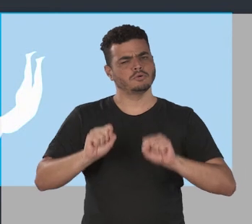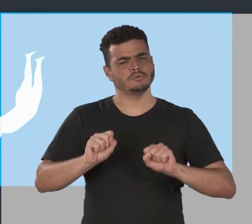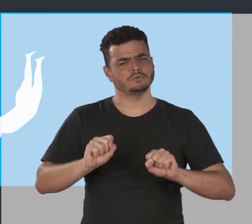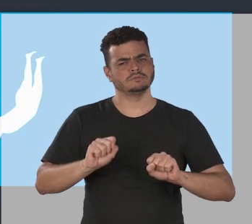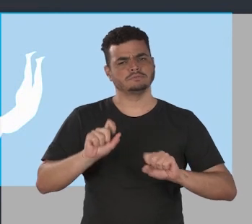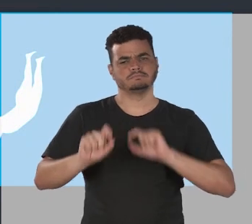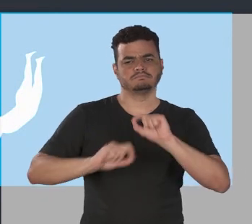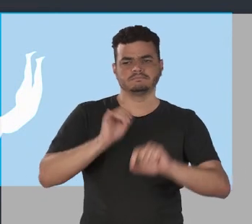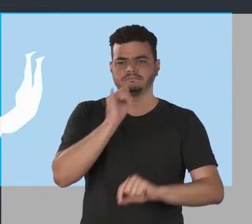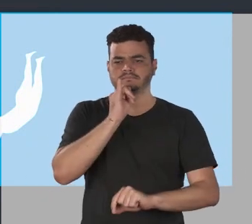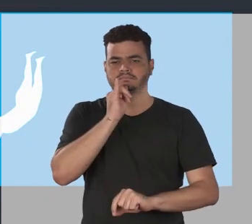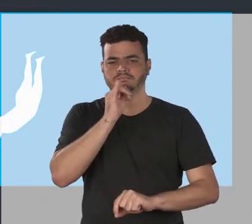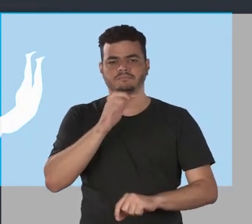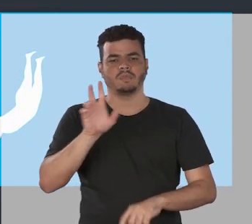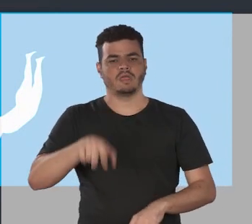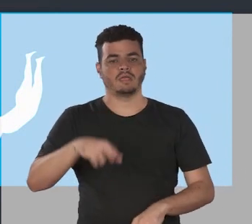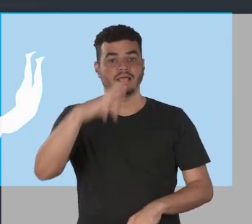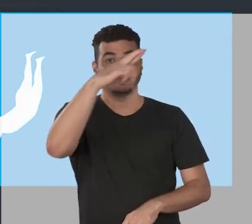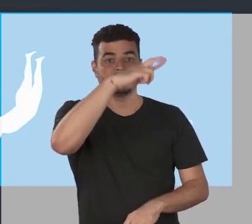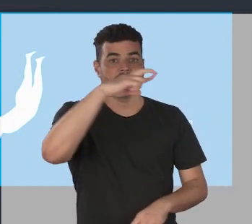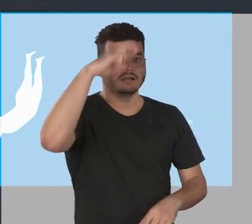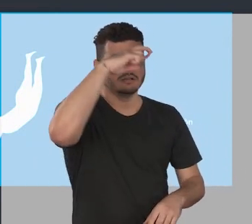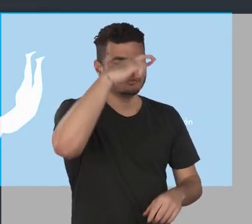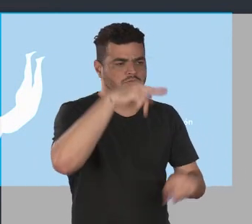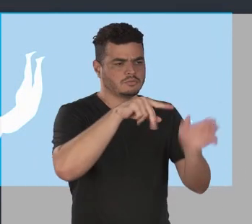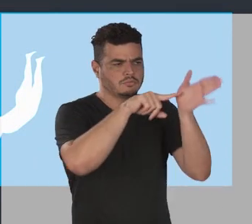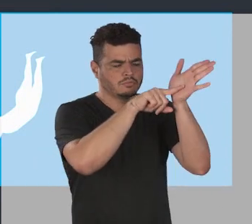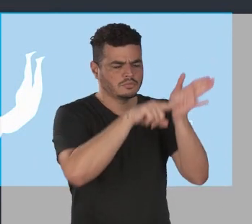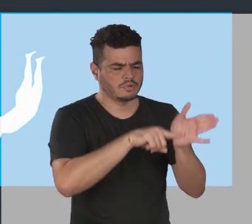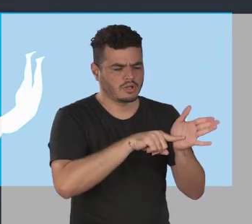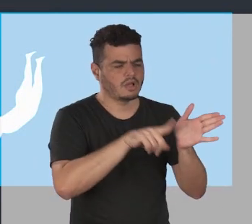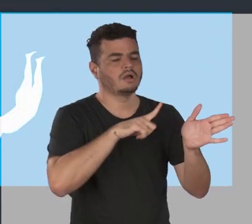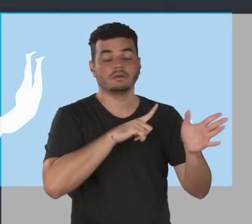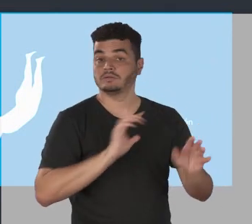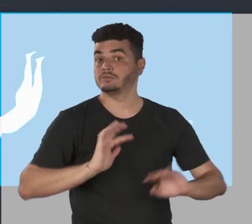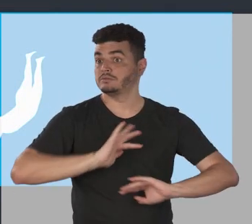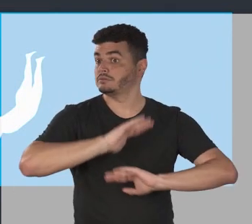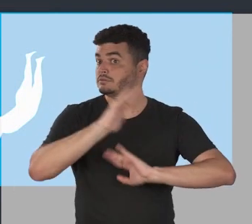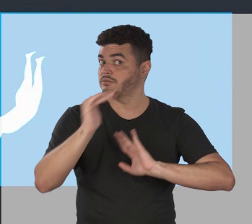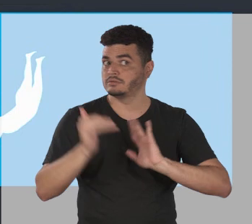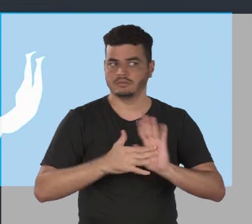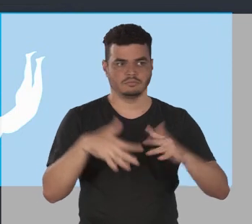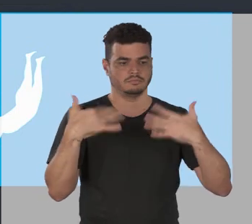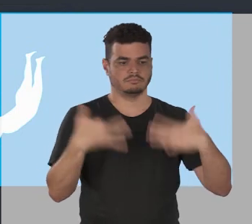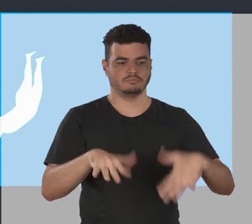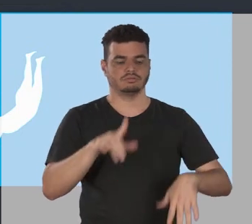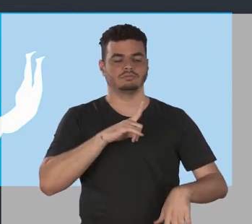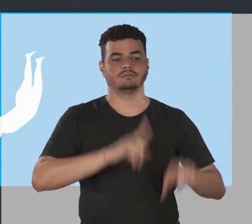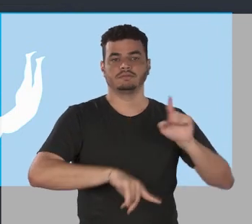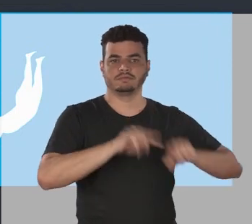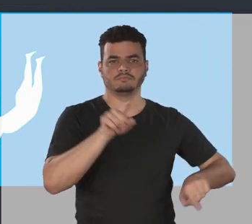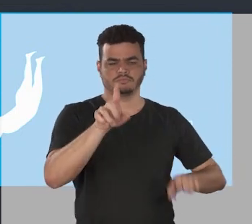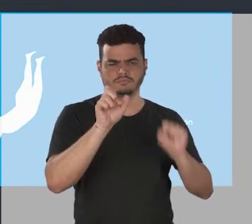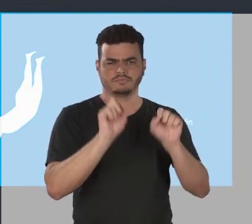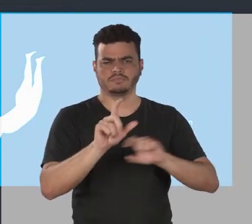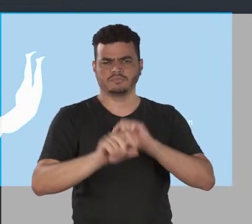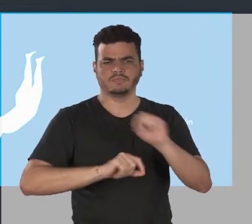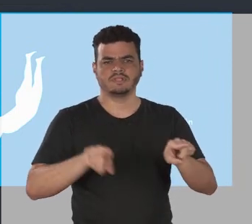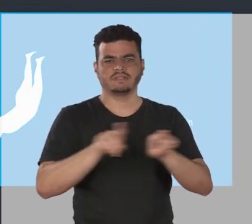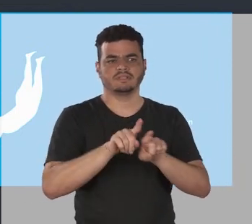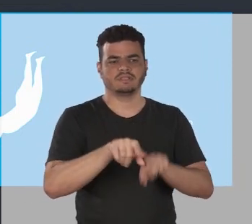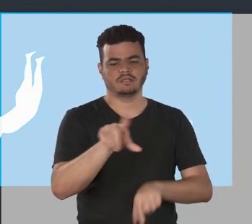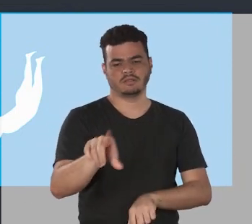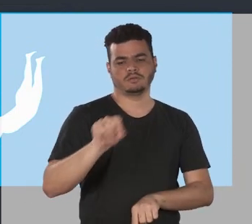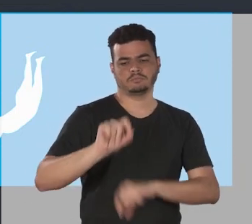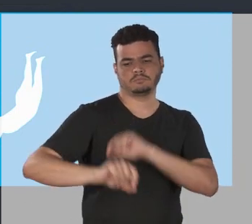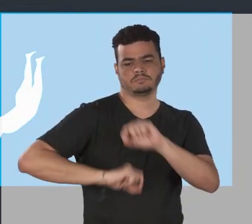docente em recursos, e aqui vocês podem buscar com a lupa e buscar, aí tem tudo, tem todos os materiais. Vocês podem